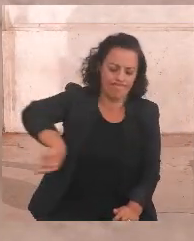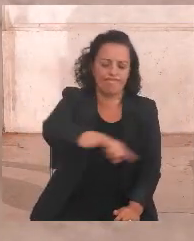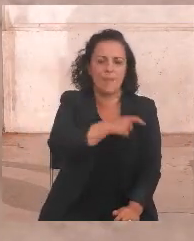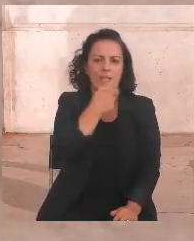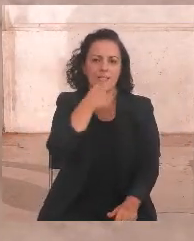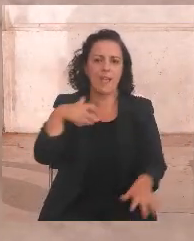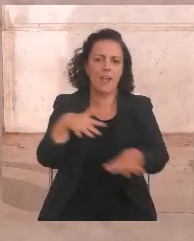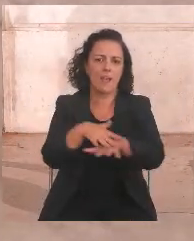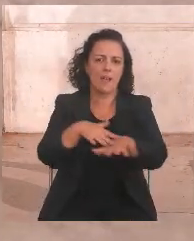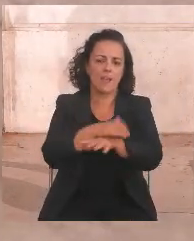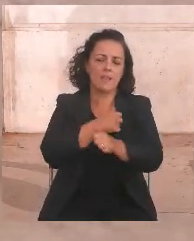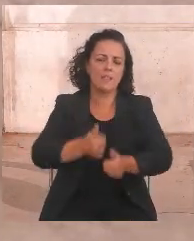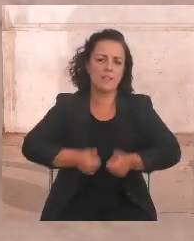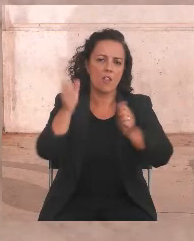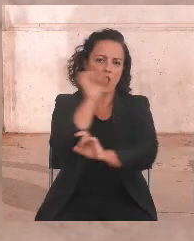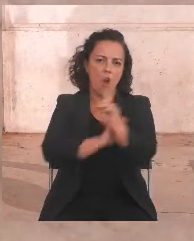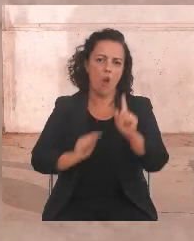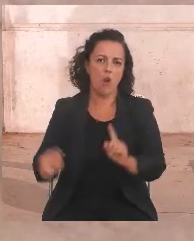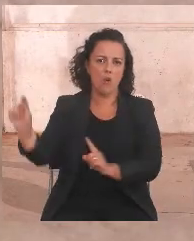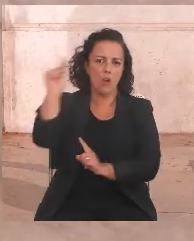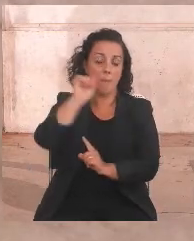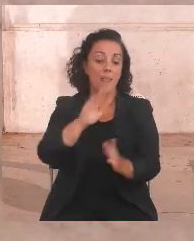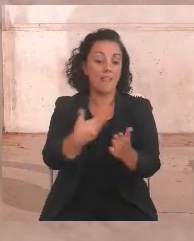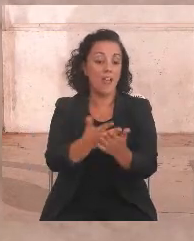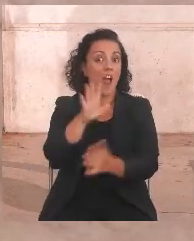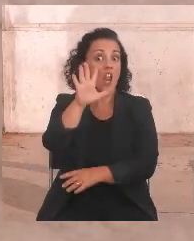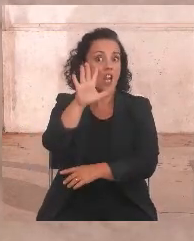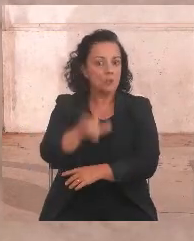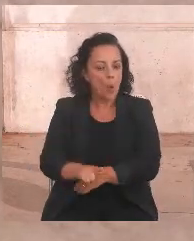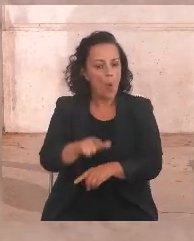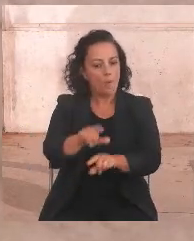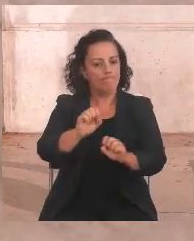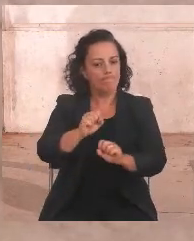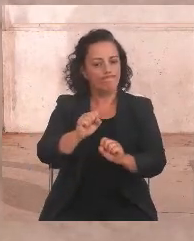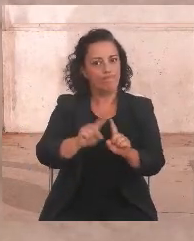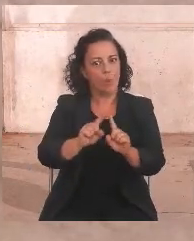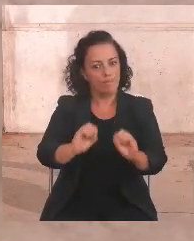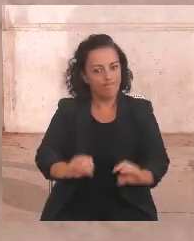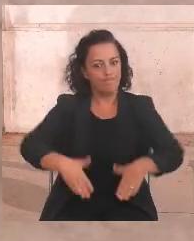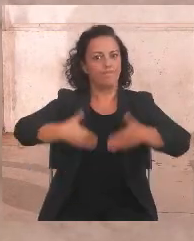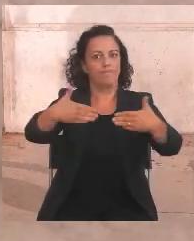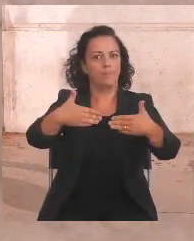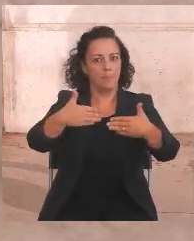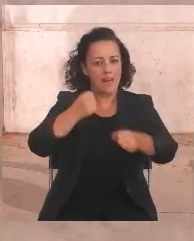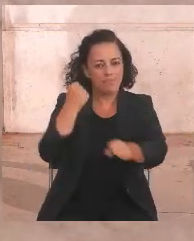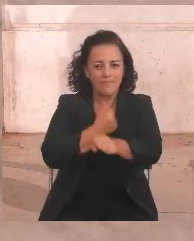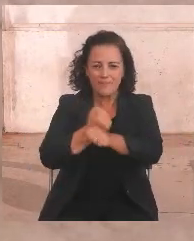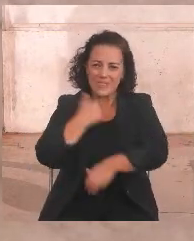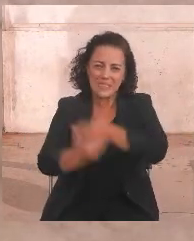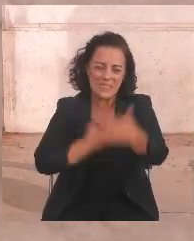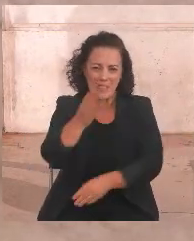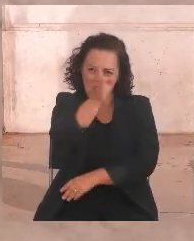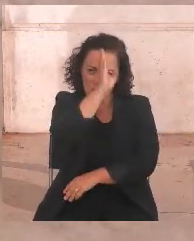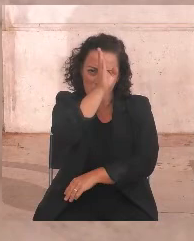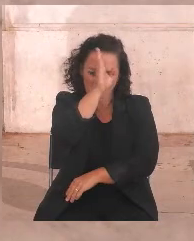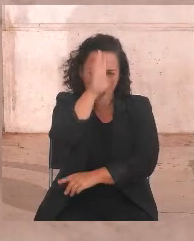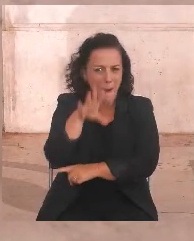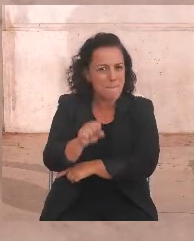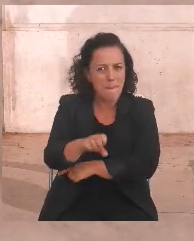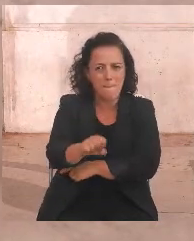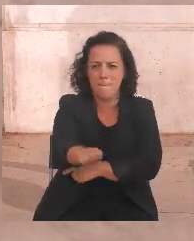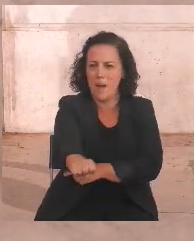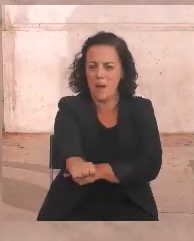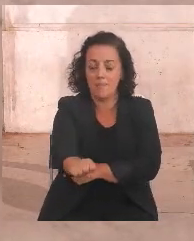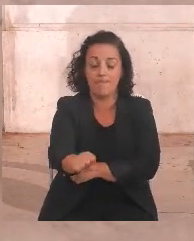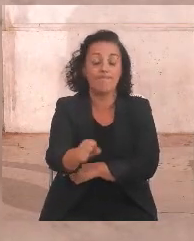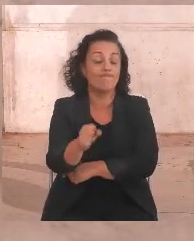com as grandes cidades europeias, para que Lisboa seja pioneira nesta corrida contra o tempo. E por isso,